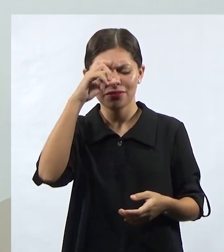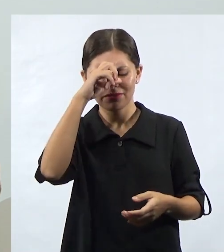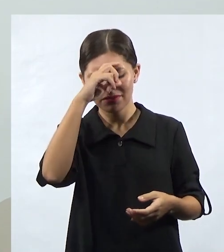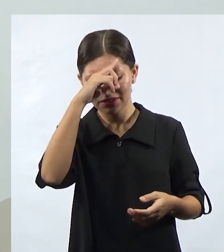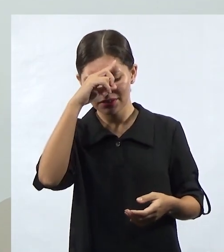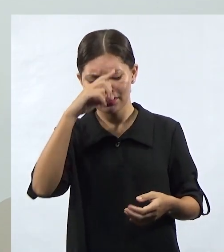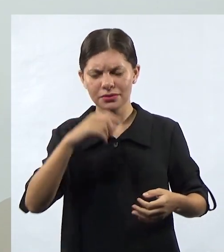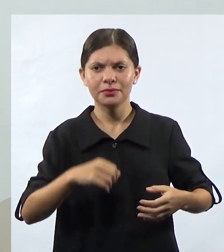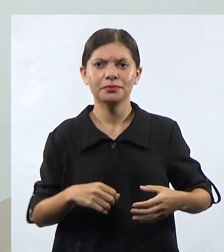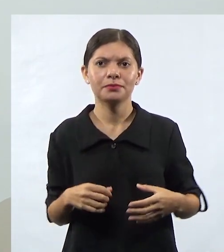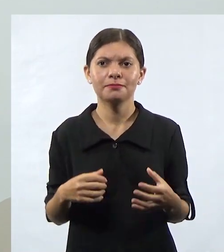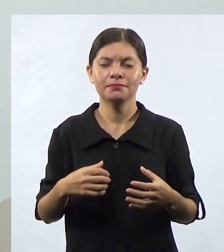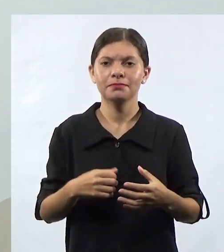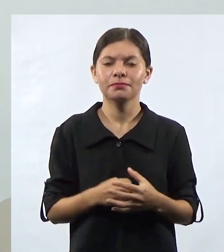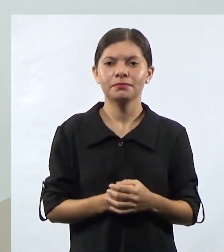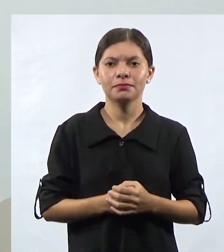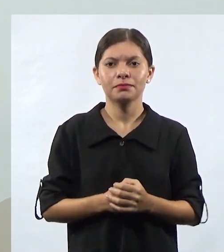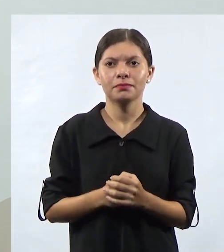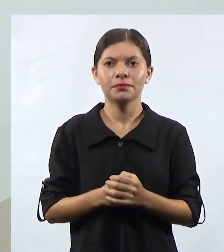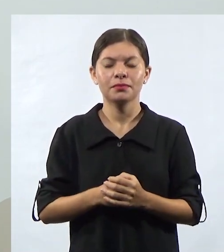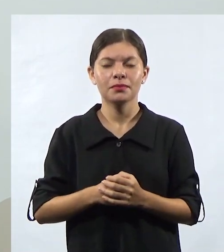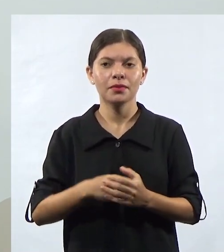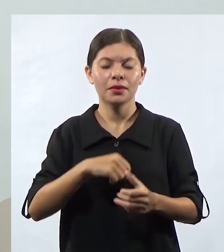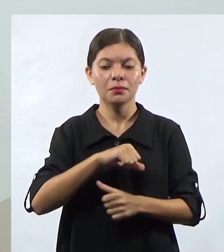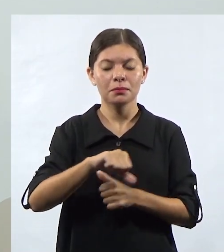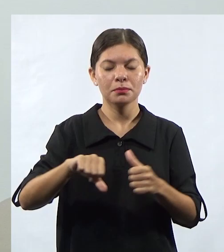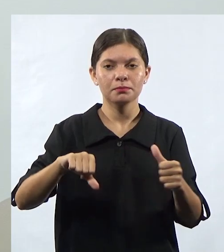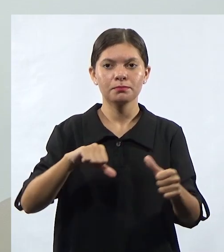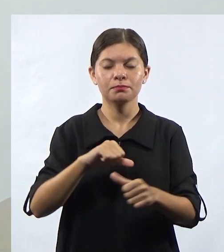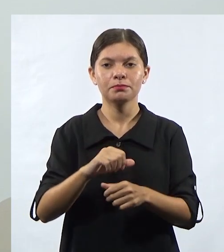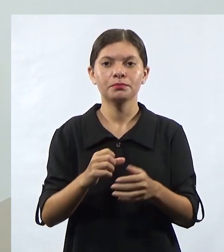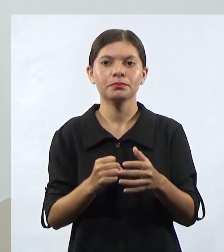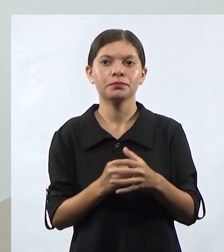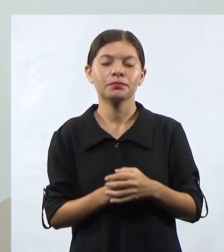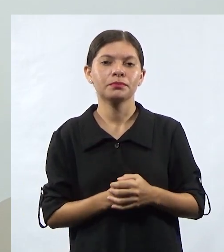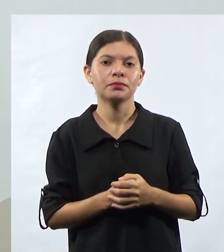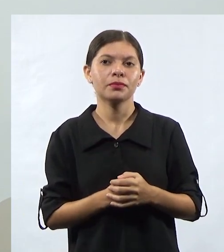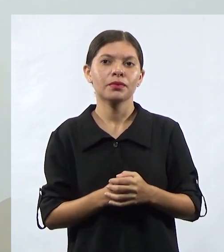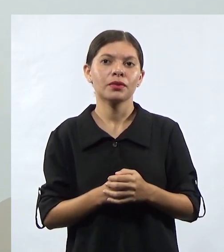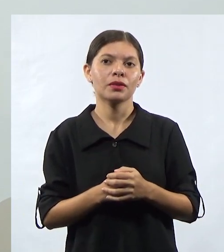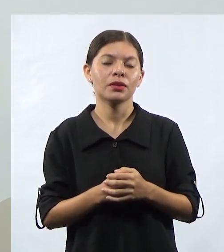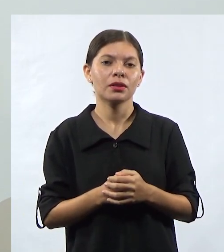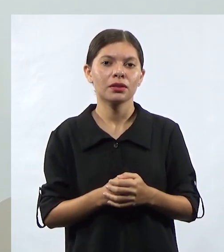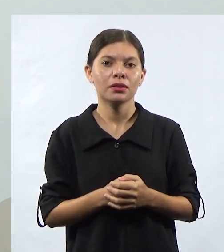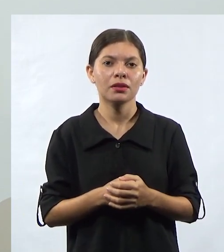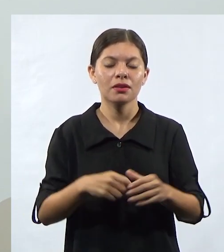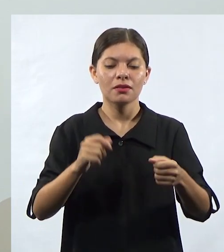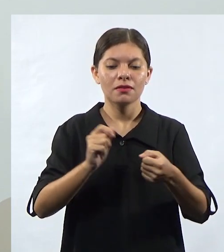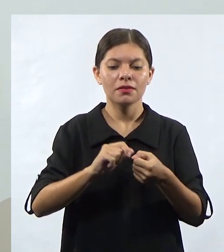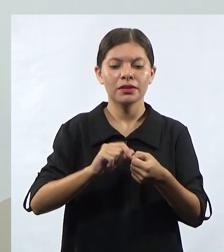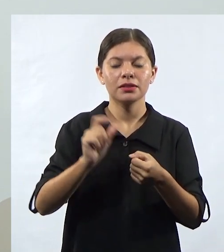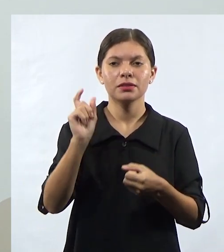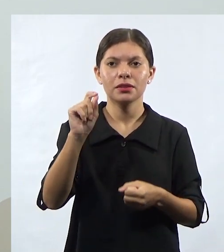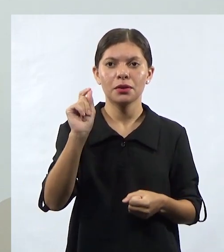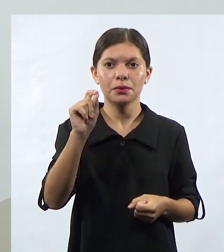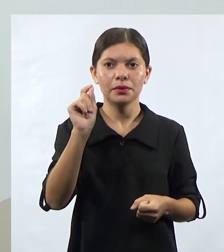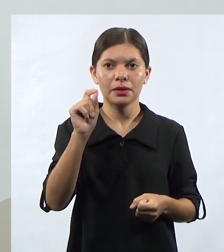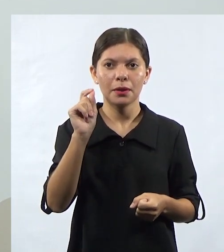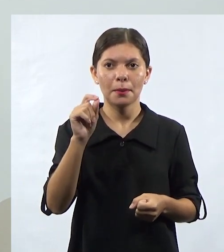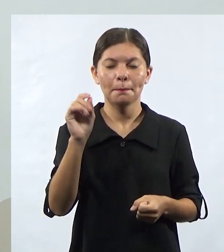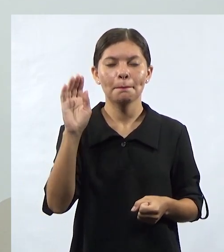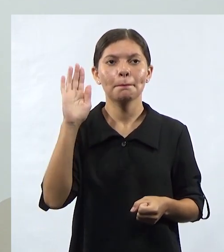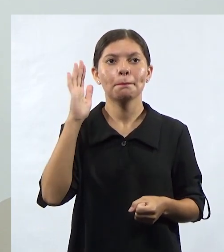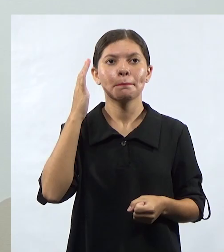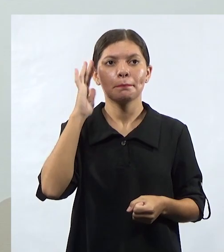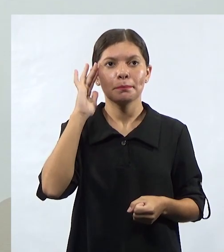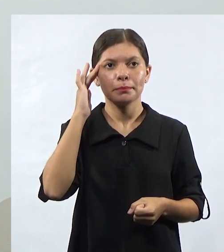você precisa mobilizar. Então, o moderador vai ter a figura do moderador tem que ser pensada com